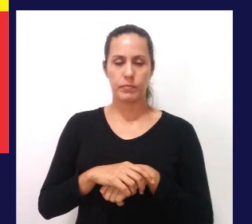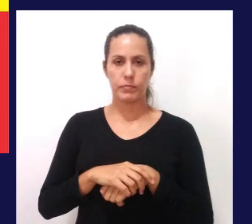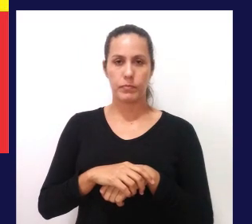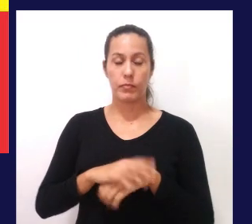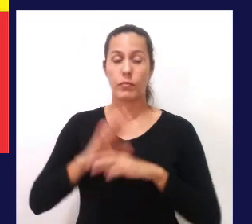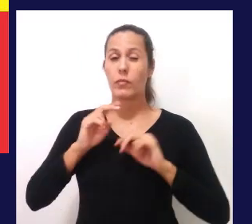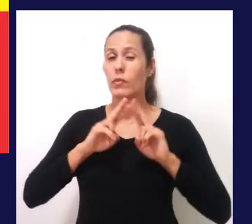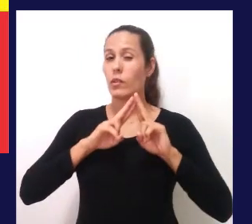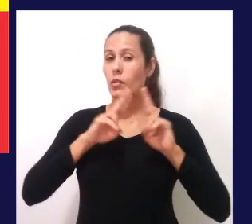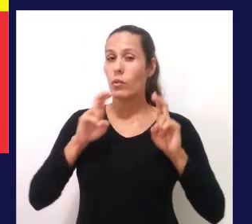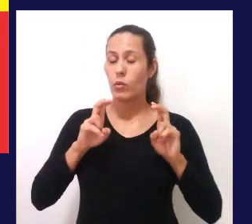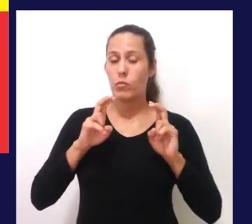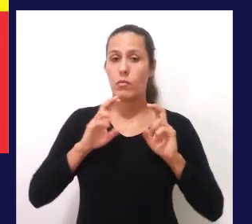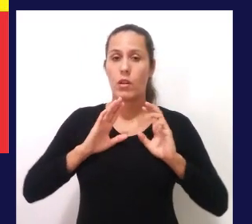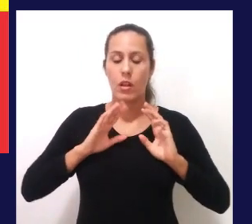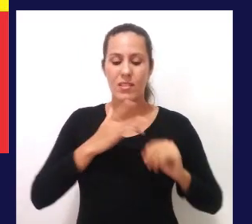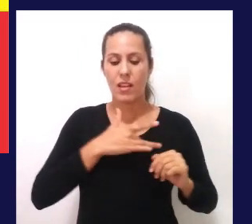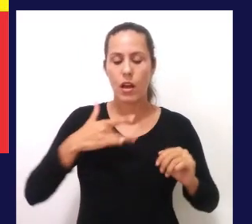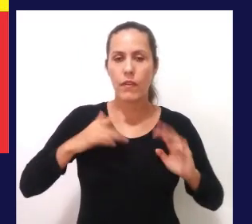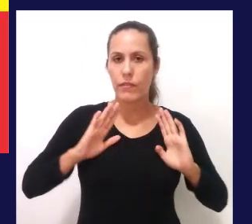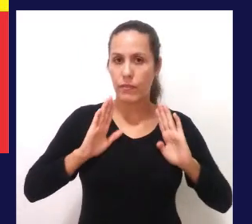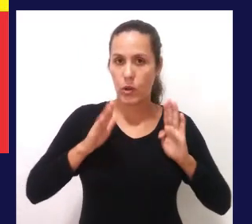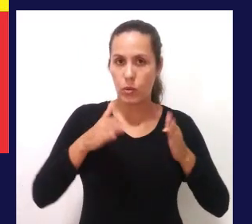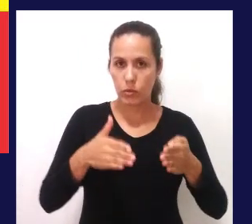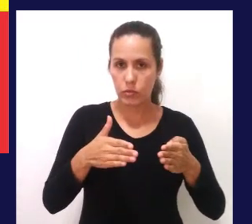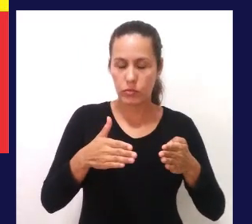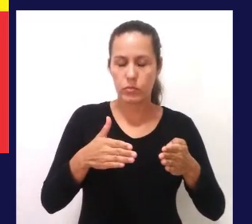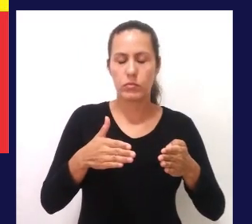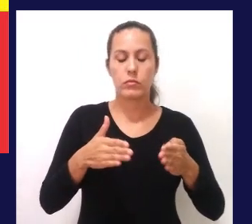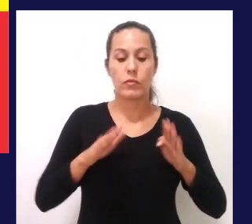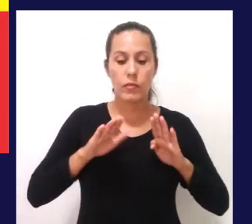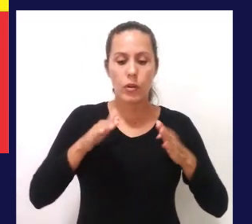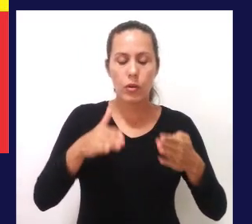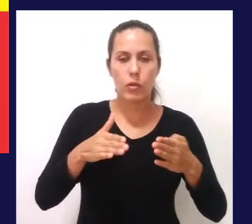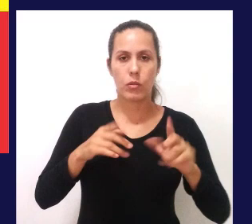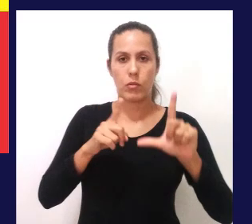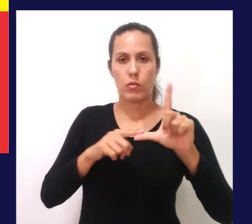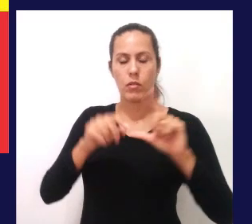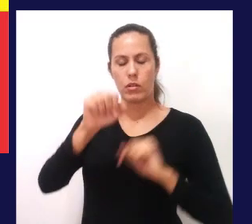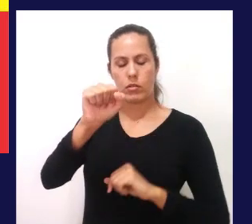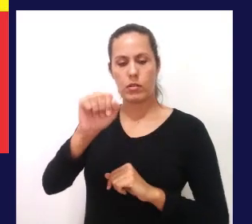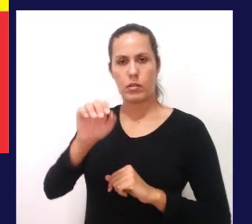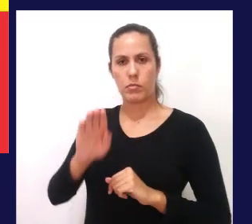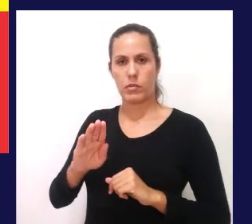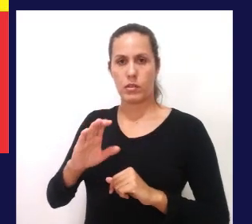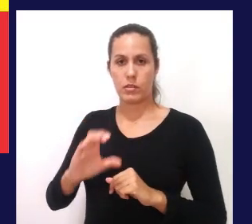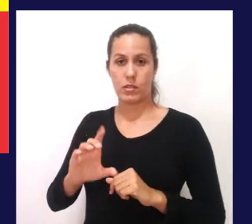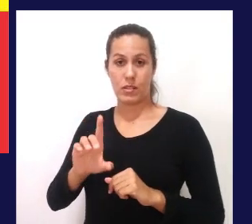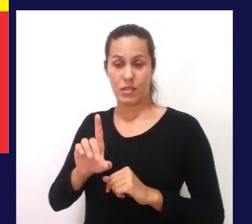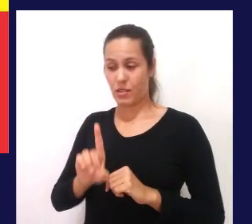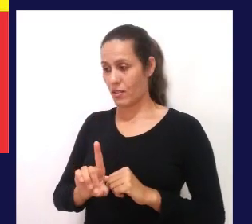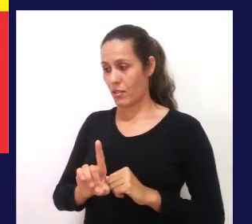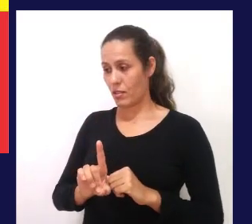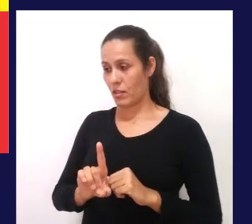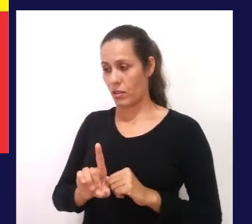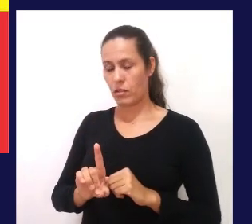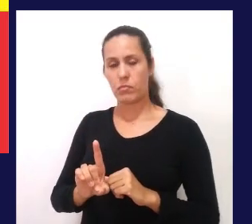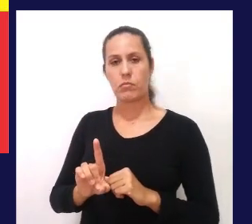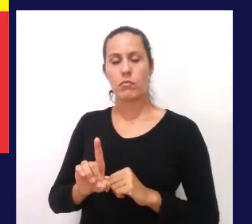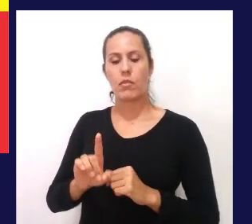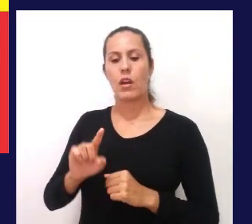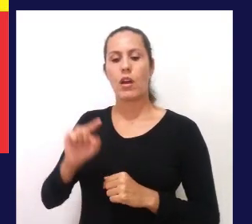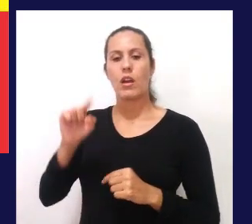econômica. Levando em consideração o foco da saúde, analise as alternativas